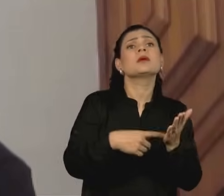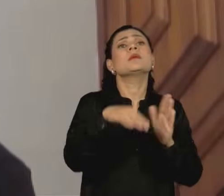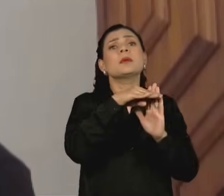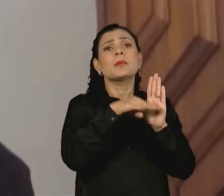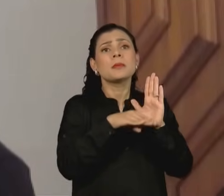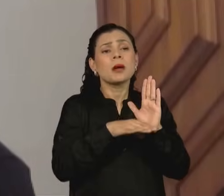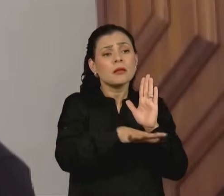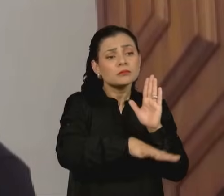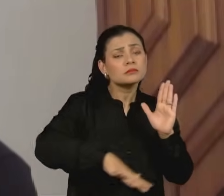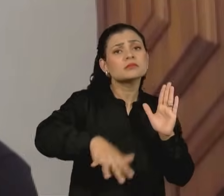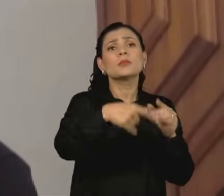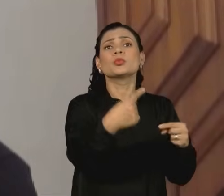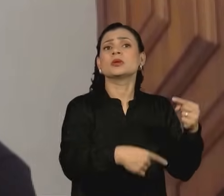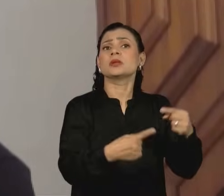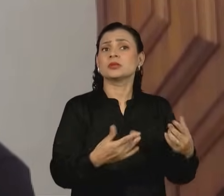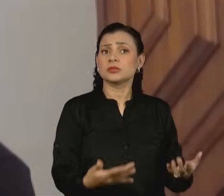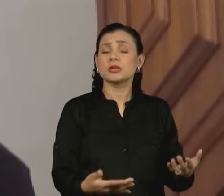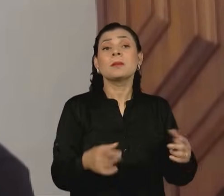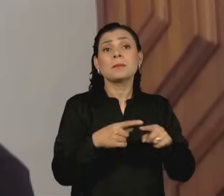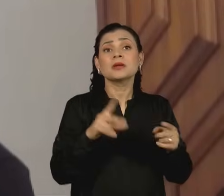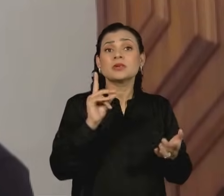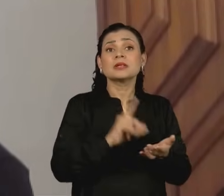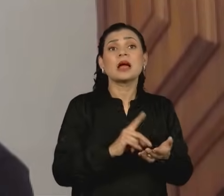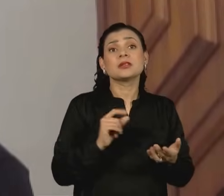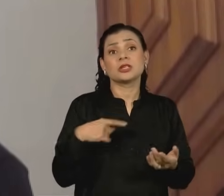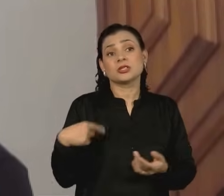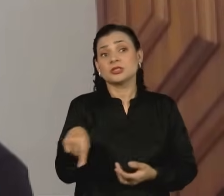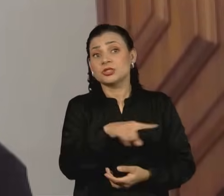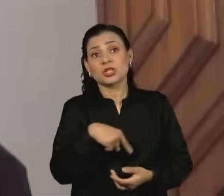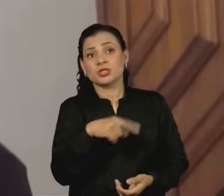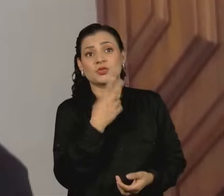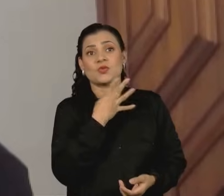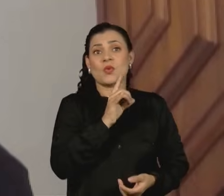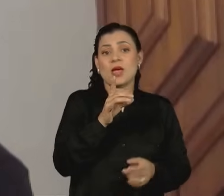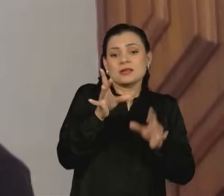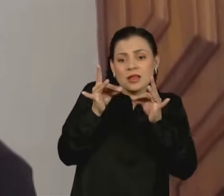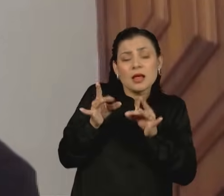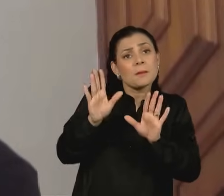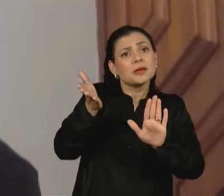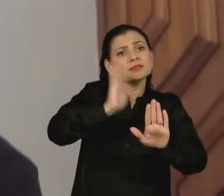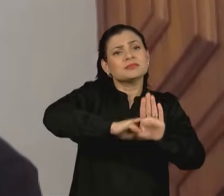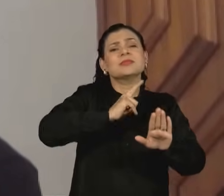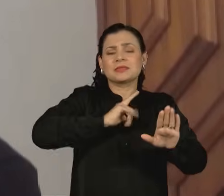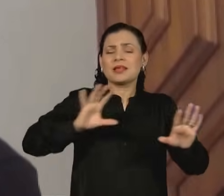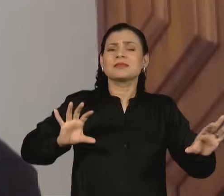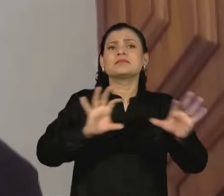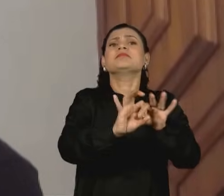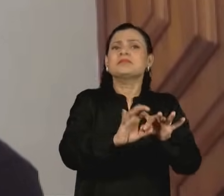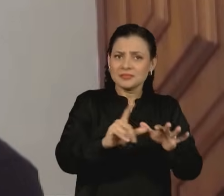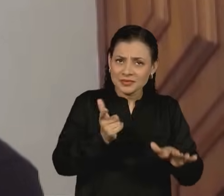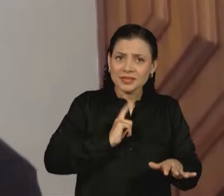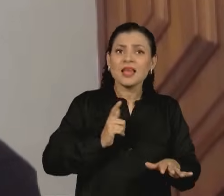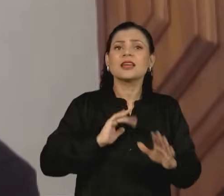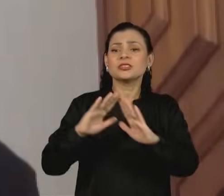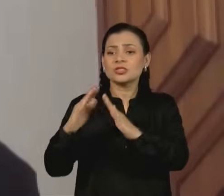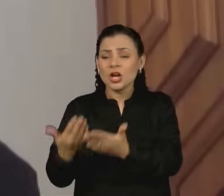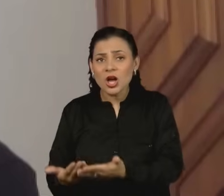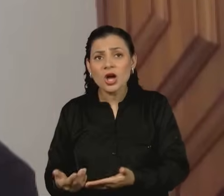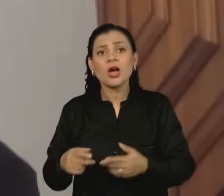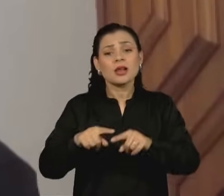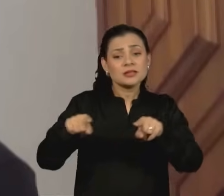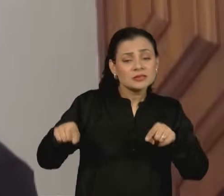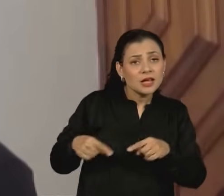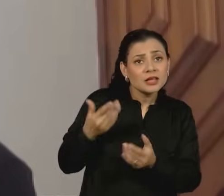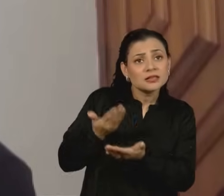geopolítica e talvez não use os termos que a gente conhece, mas no fundo tem sim a relação com as escolas e salas de aula que